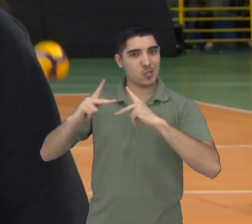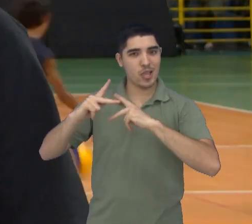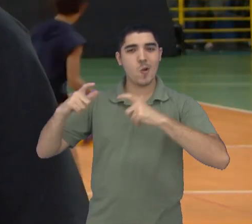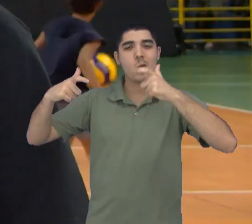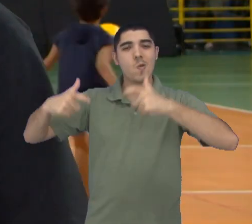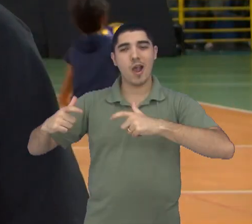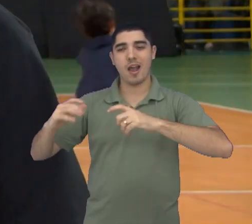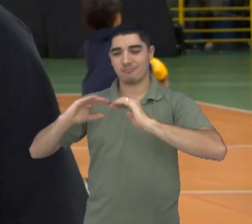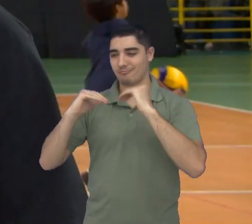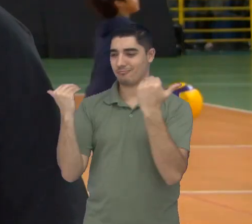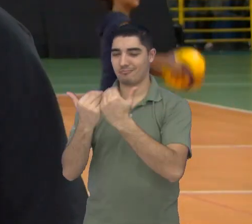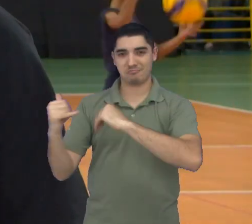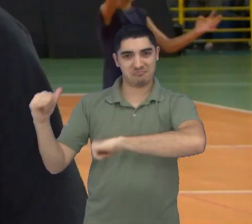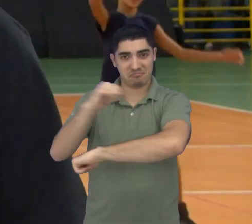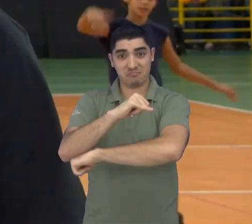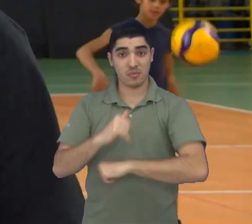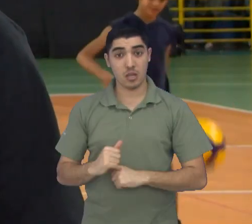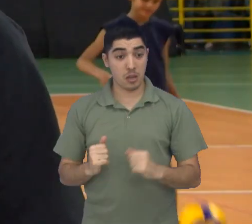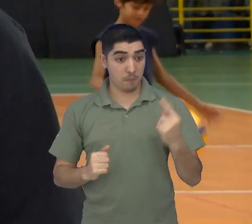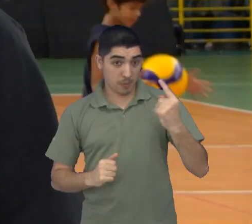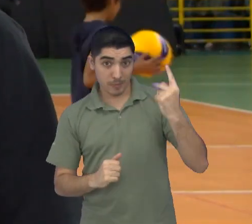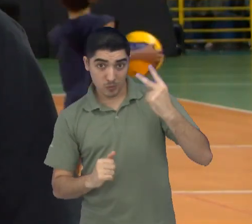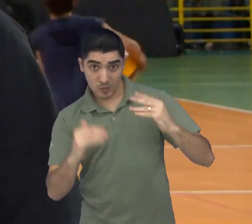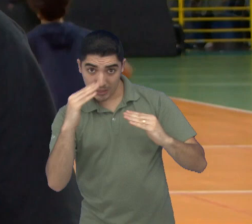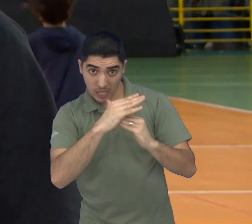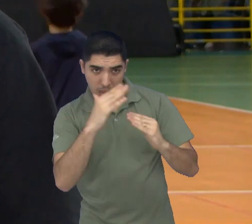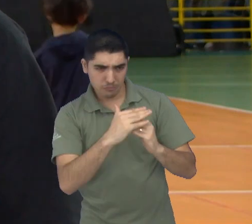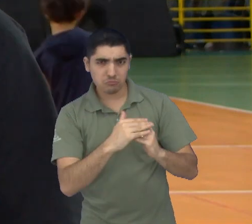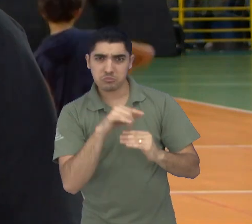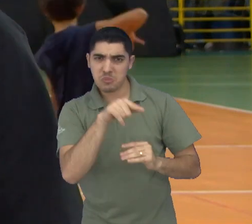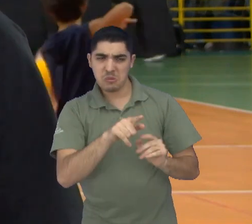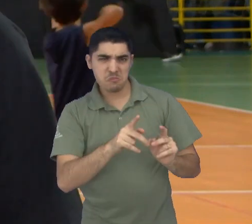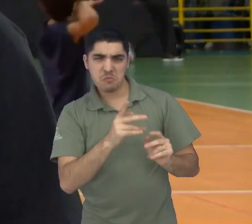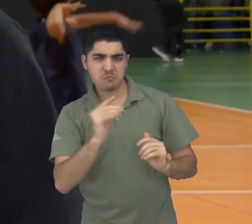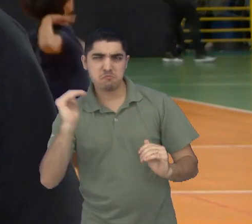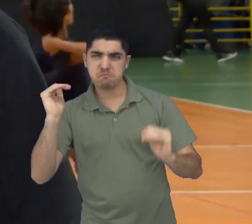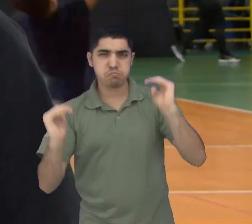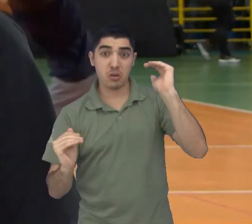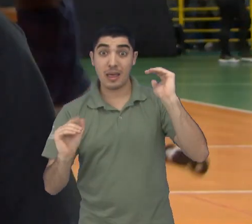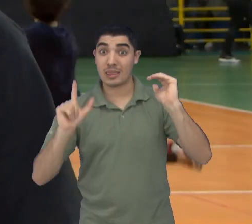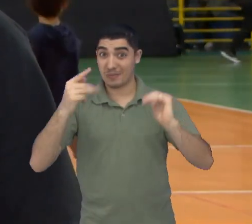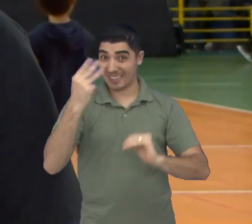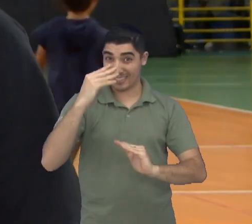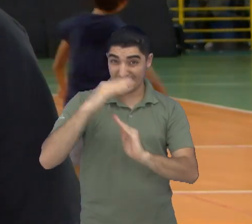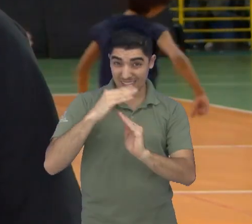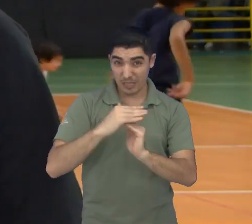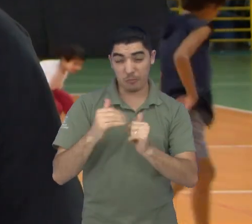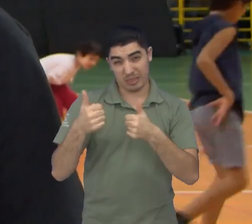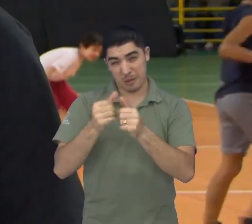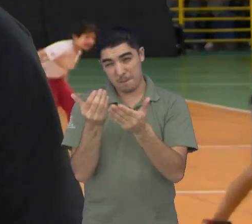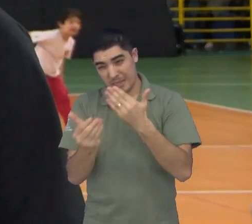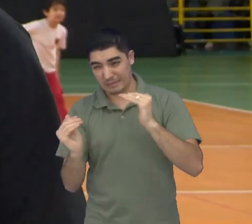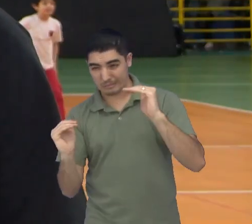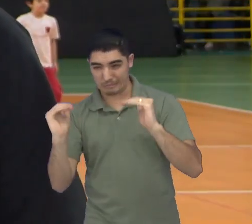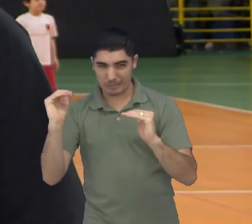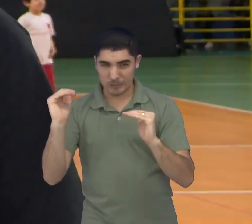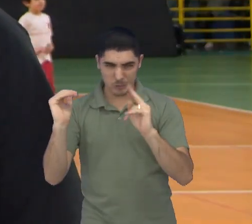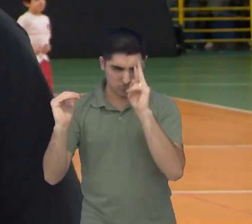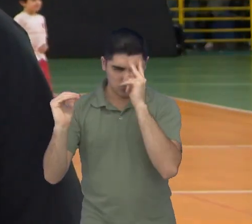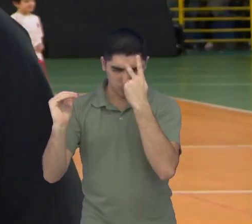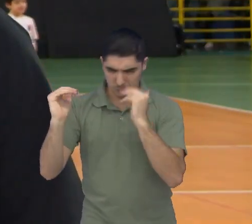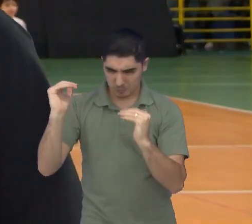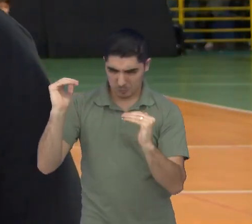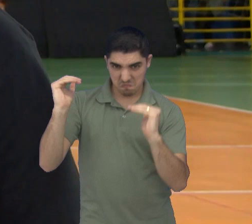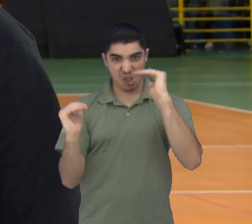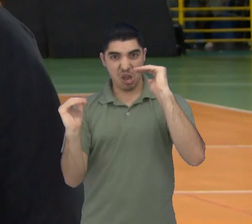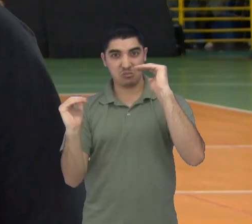2 sets dominantes e no terceiro o time demonstrou resiliência para poder buscar a virada no placar. Para o